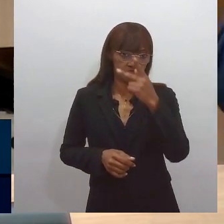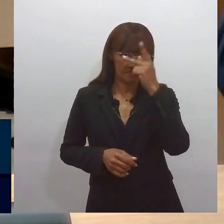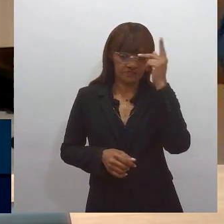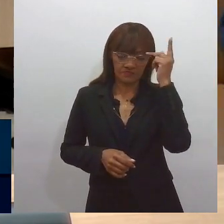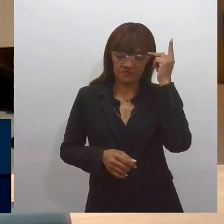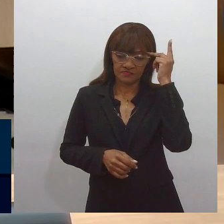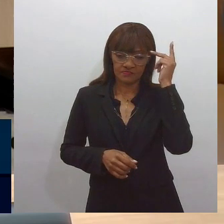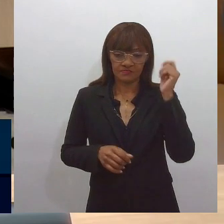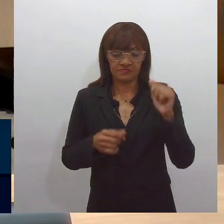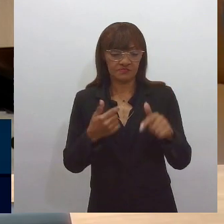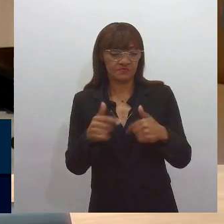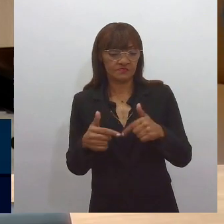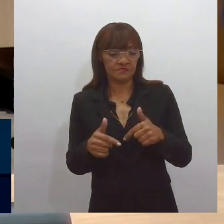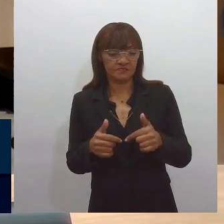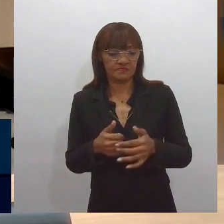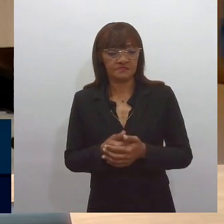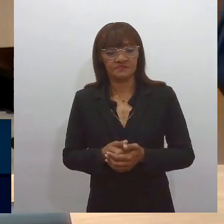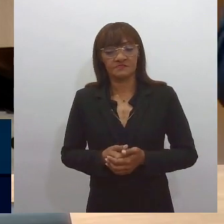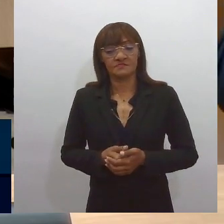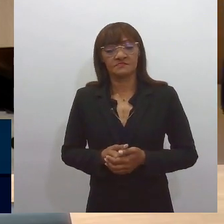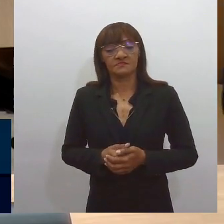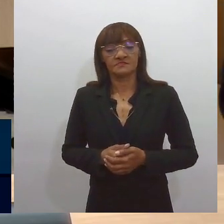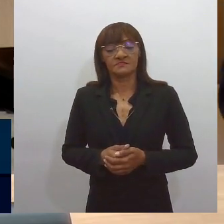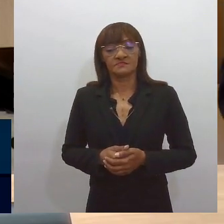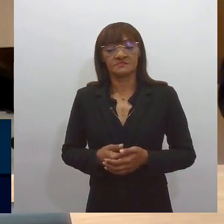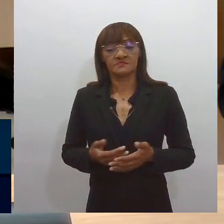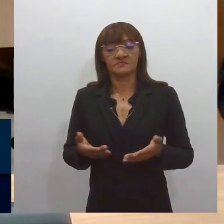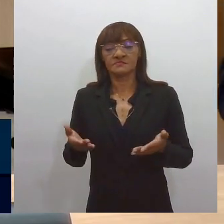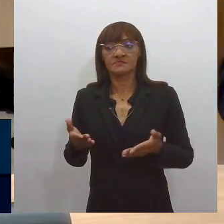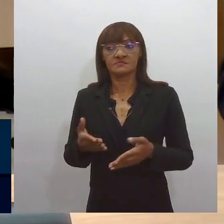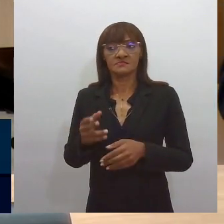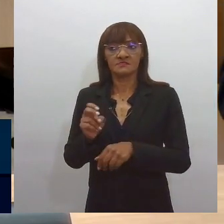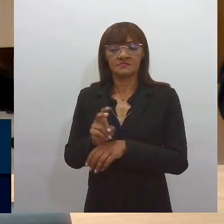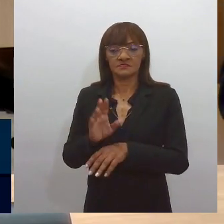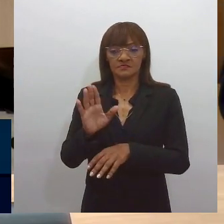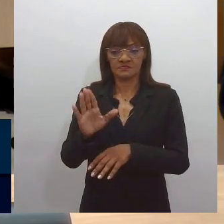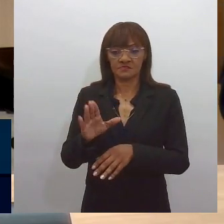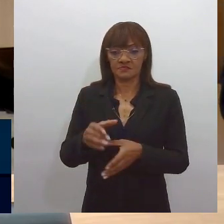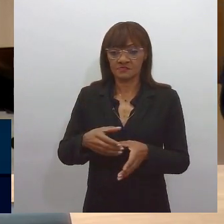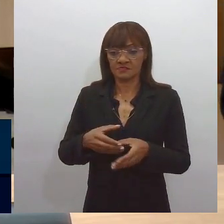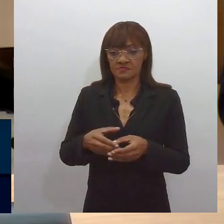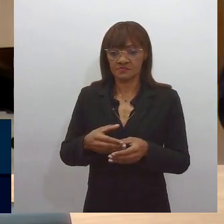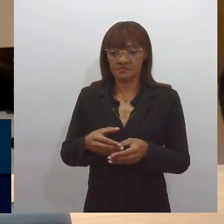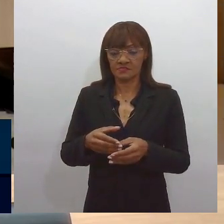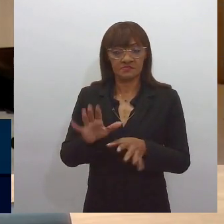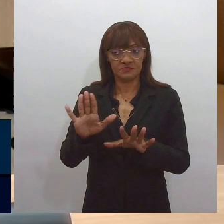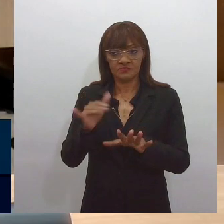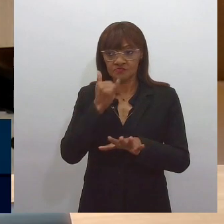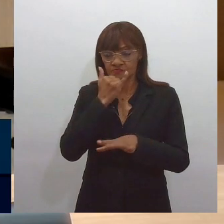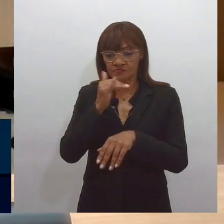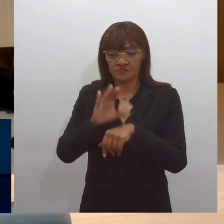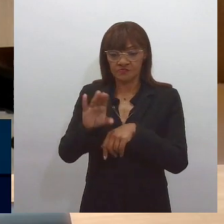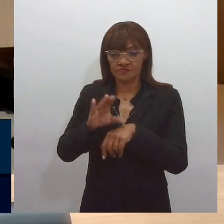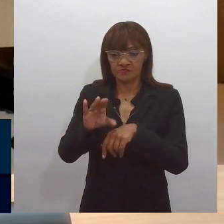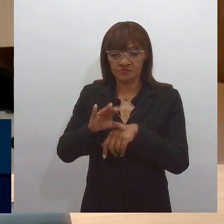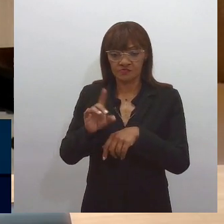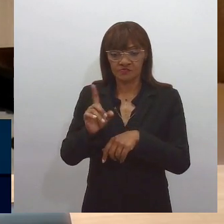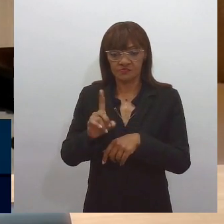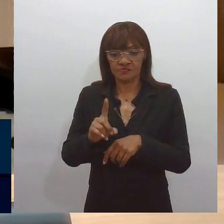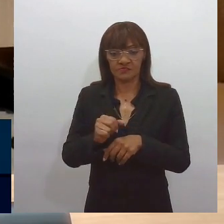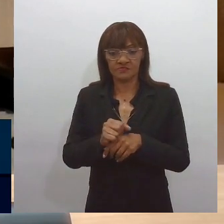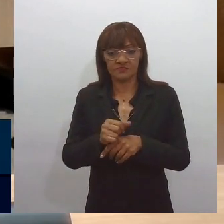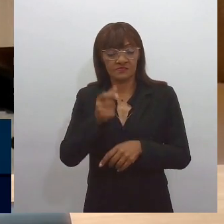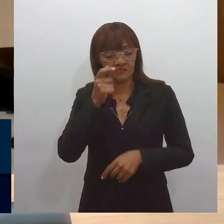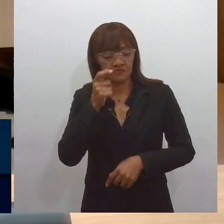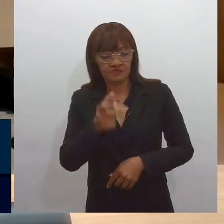empresa ele não fez curso ele fez o curso Largo foi por pessoa interessada E hoje é laboratorista de solos e de de